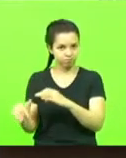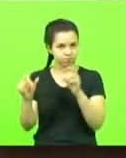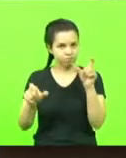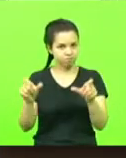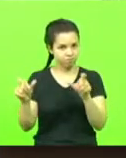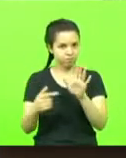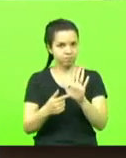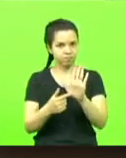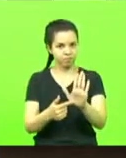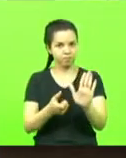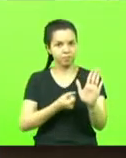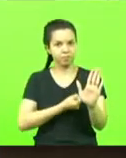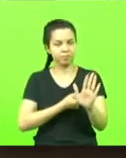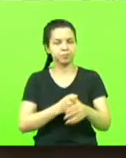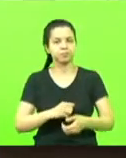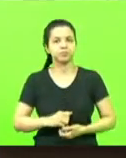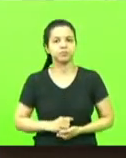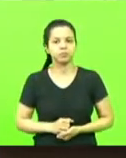as indicações números